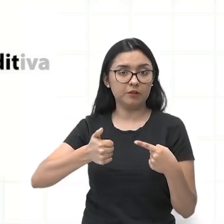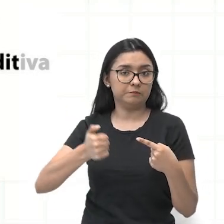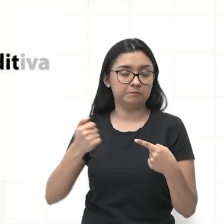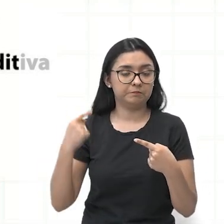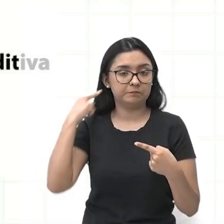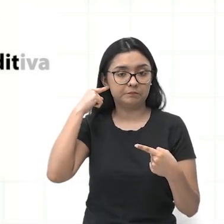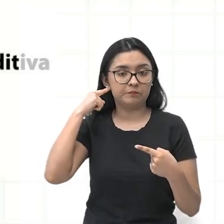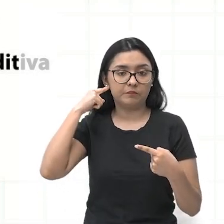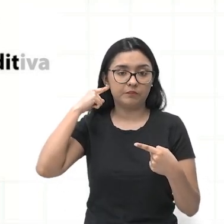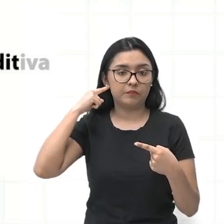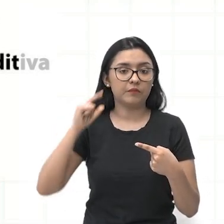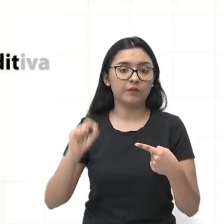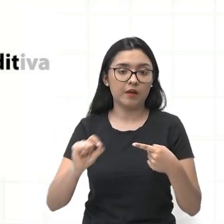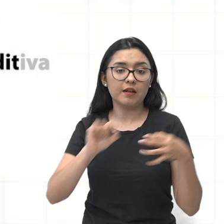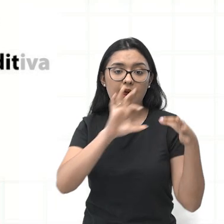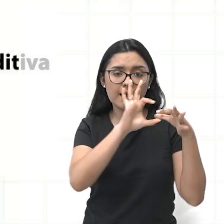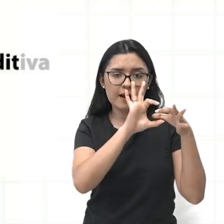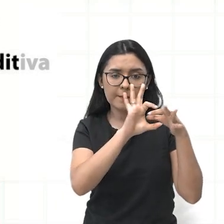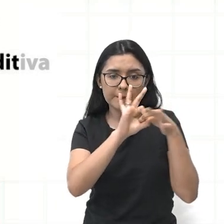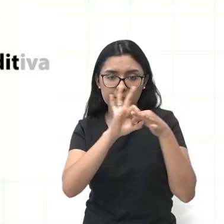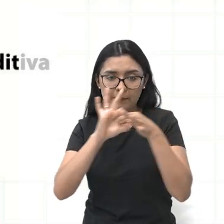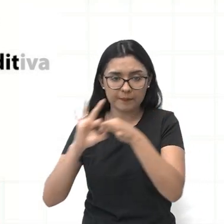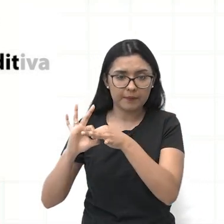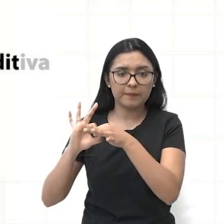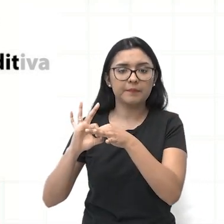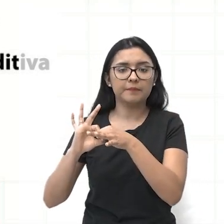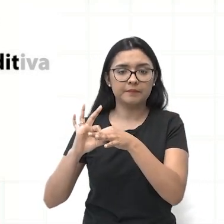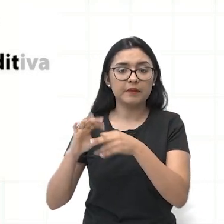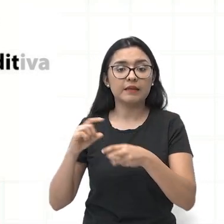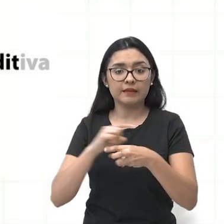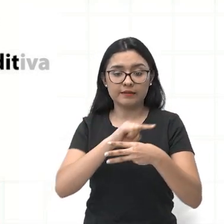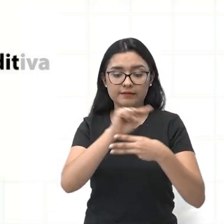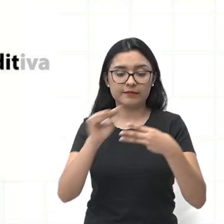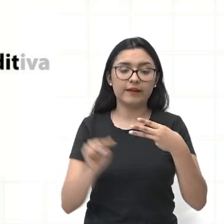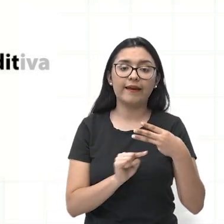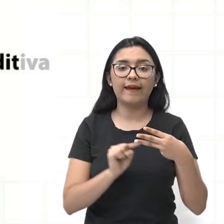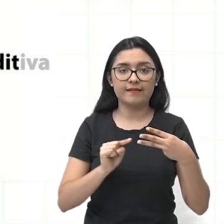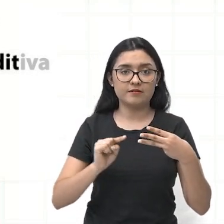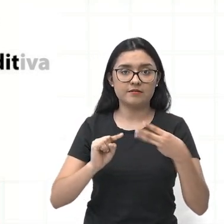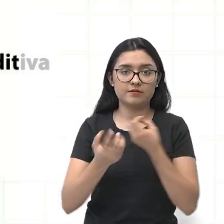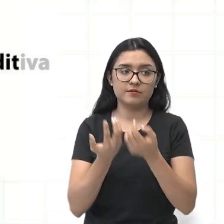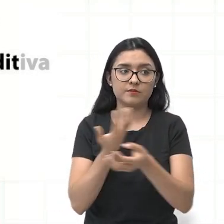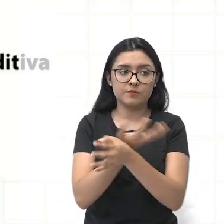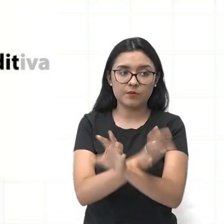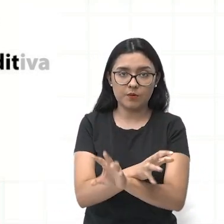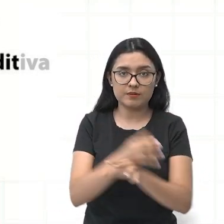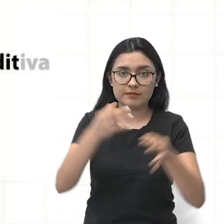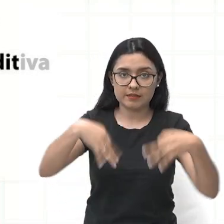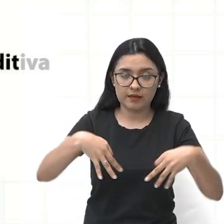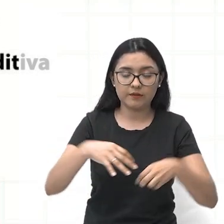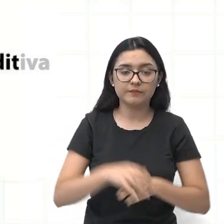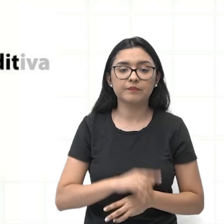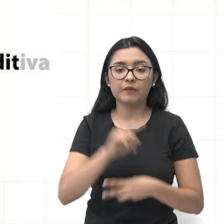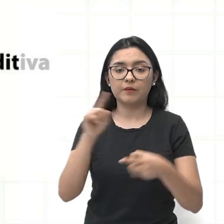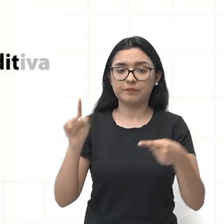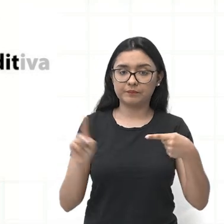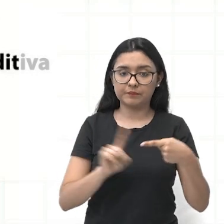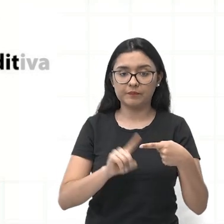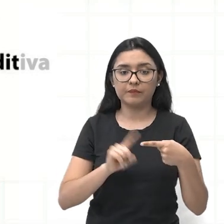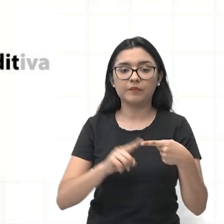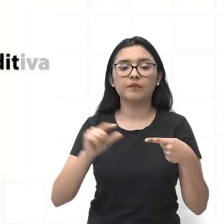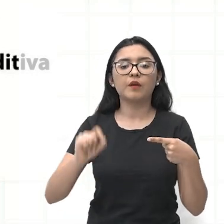Observem, interligado, nós temos 3 ossos. certo? Que é